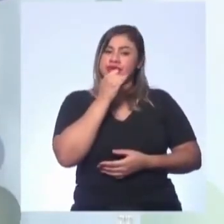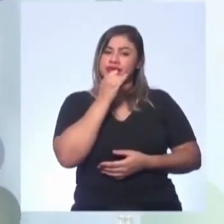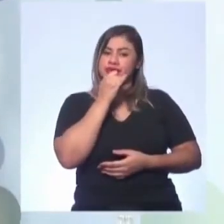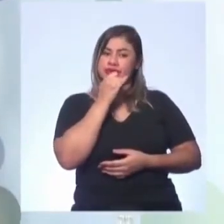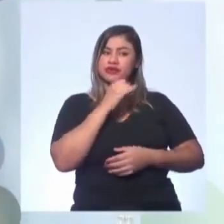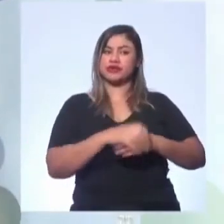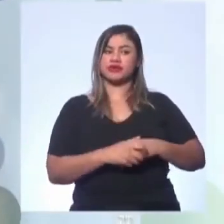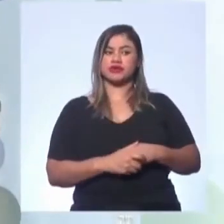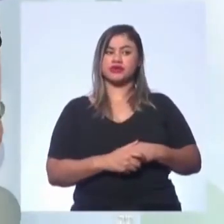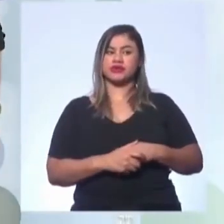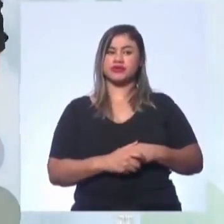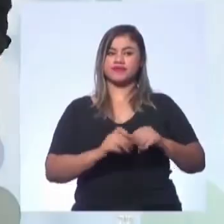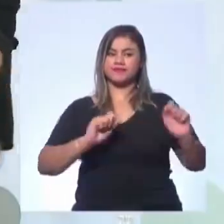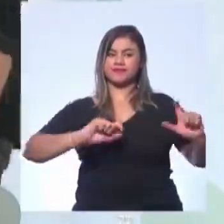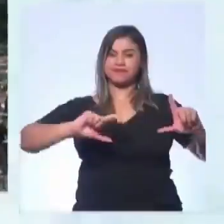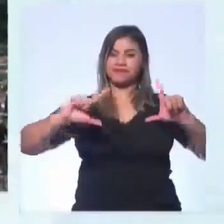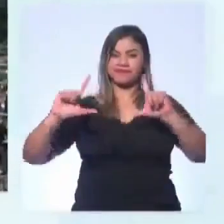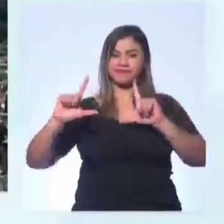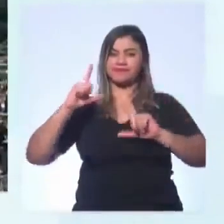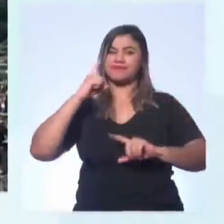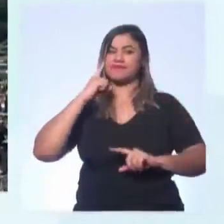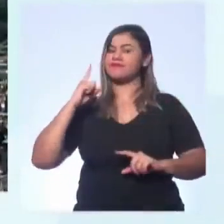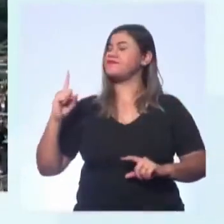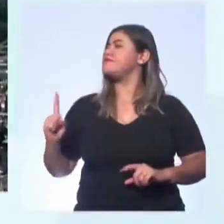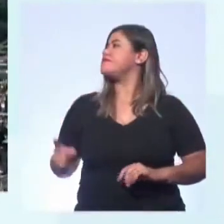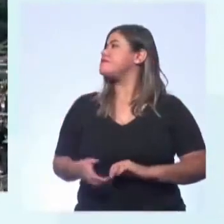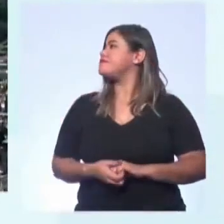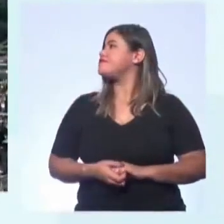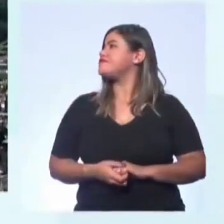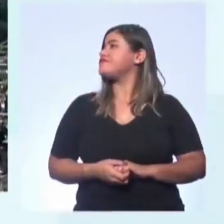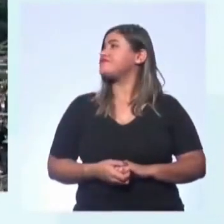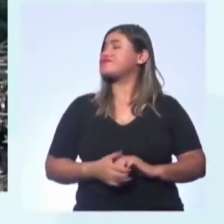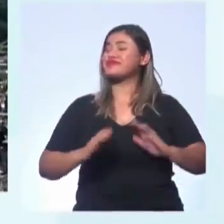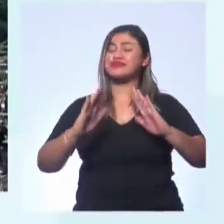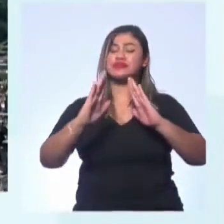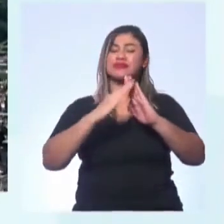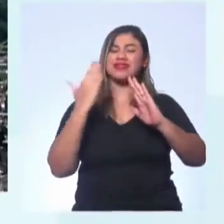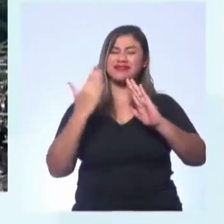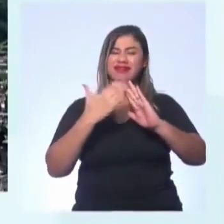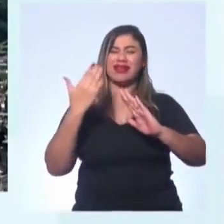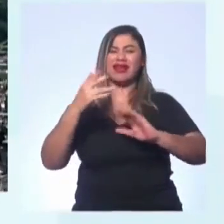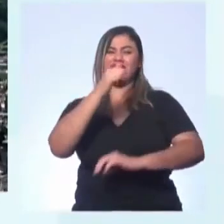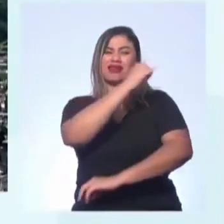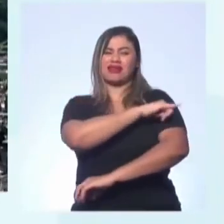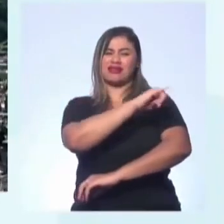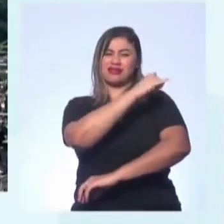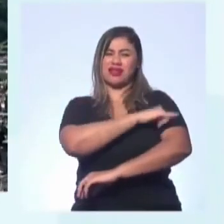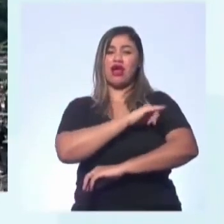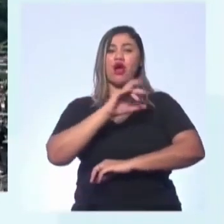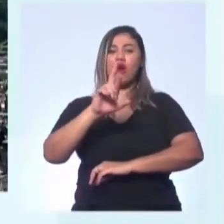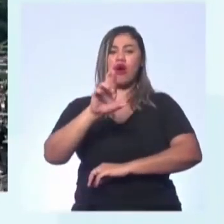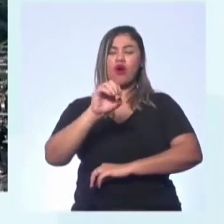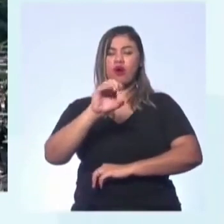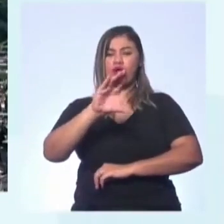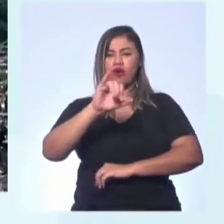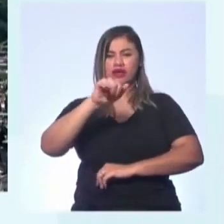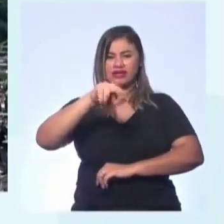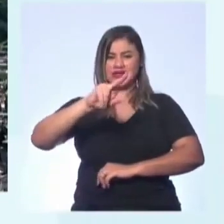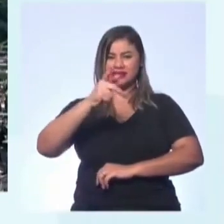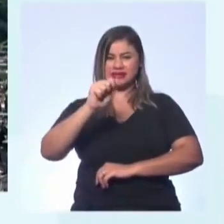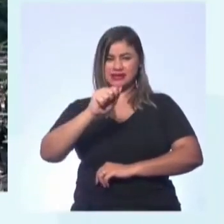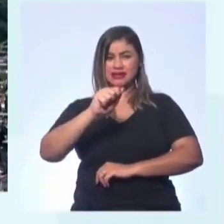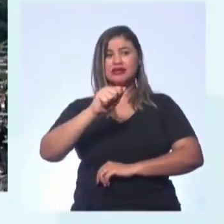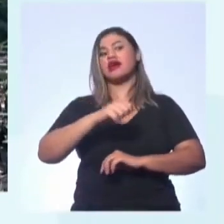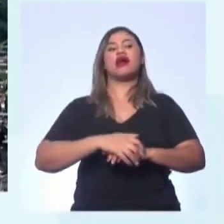né? Na próxima tela aí vocês vão ver, né, nós temos aí a favela da Rocinha, que é a maior favela do Brasil, com contraste aí